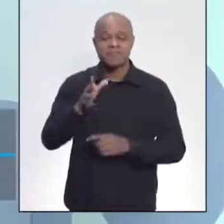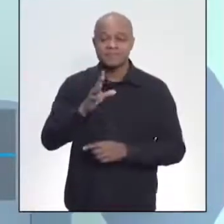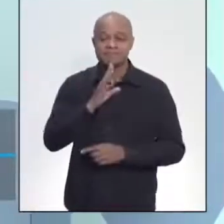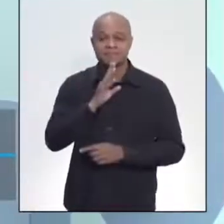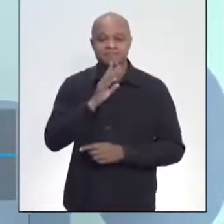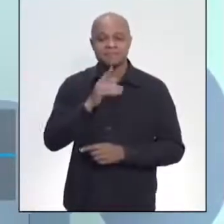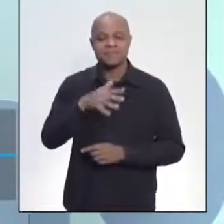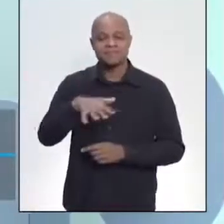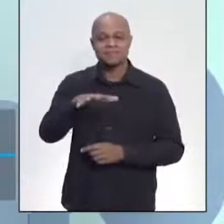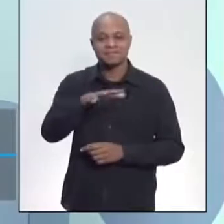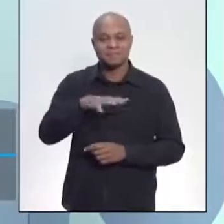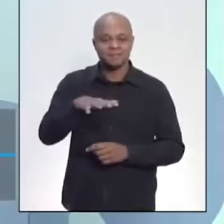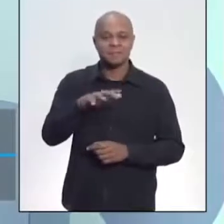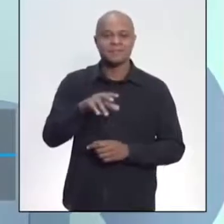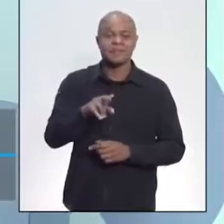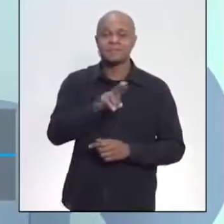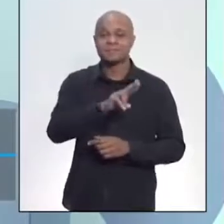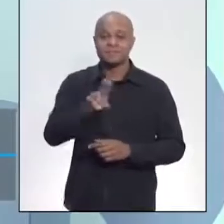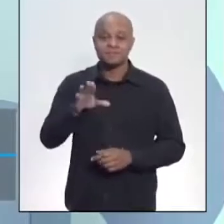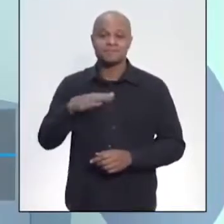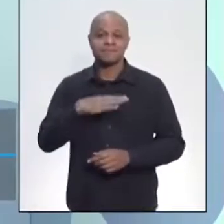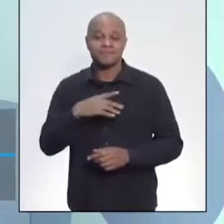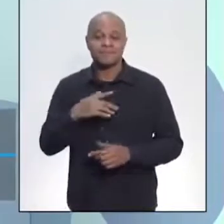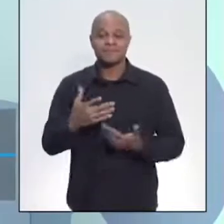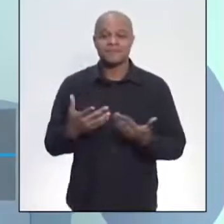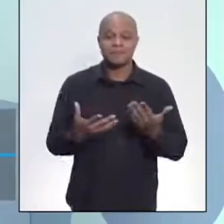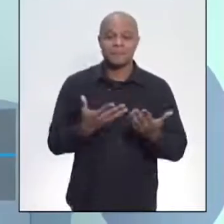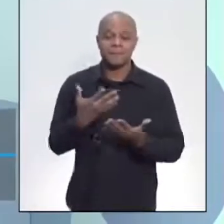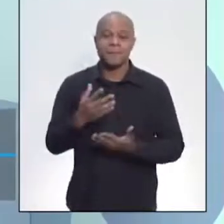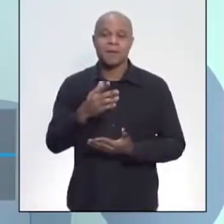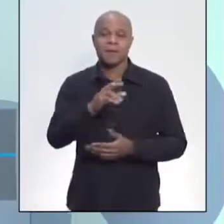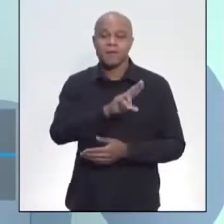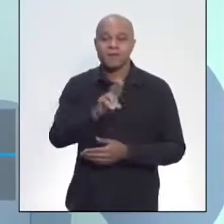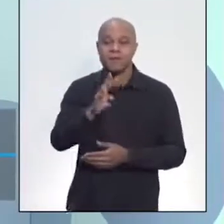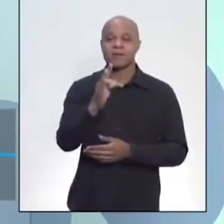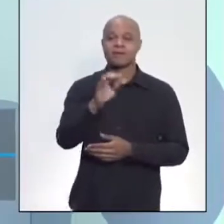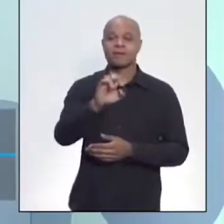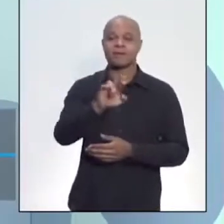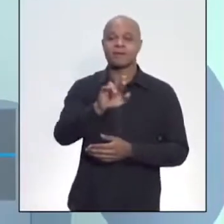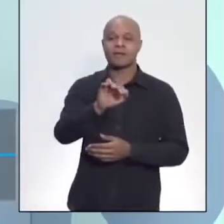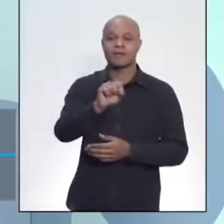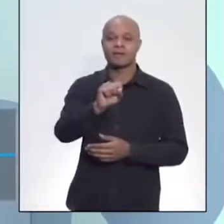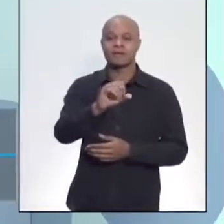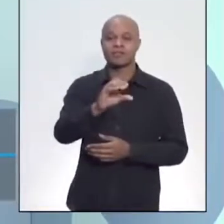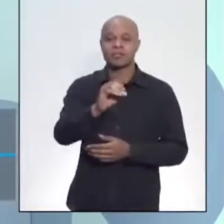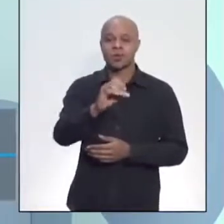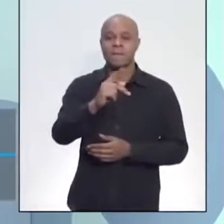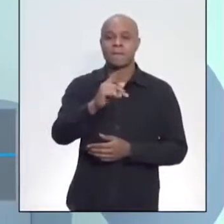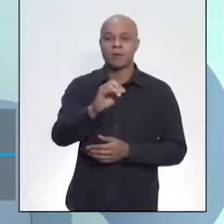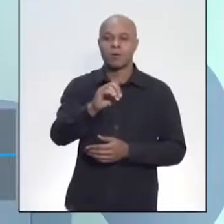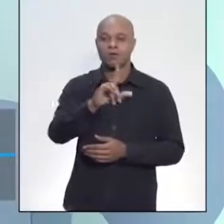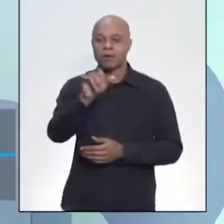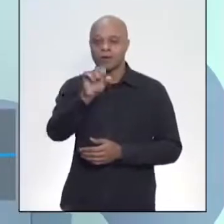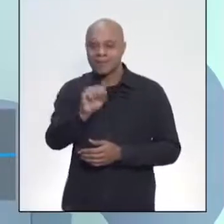só nós pegarmos o nome de alguma cidade Teresópolis Higienópolis